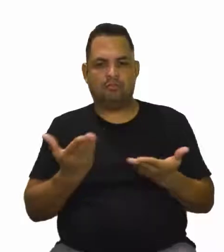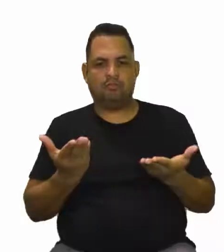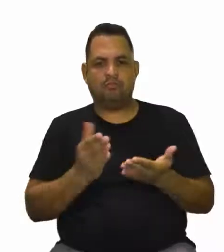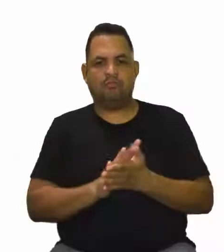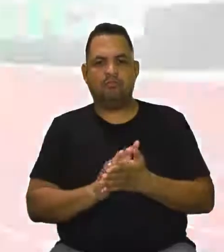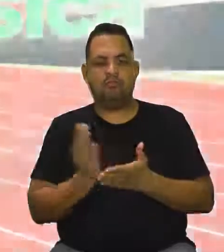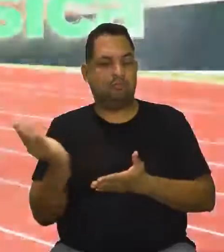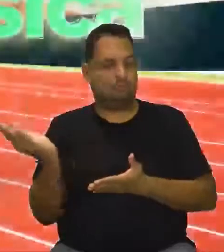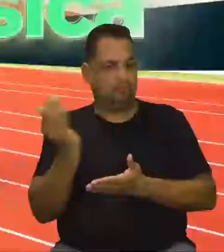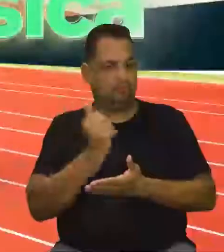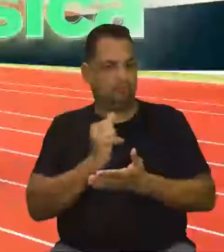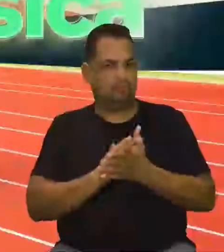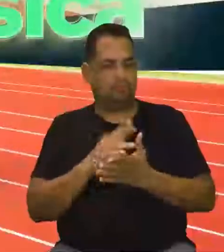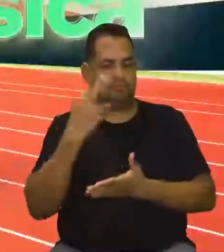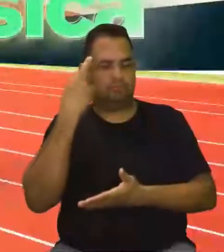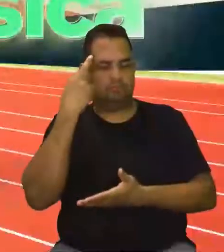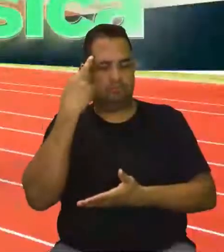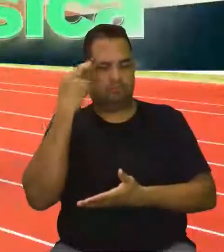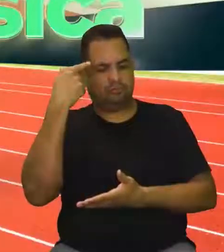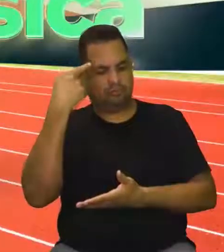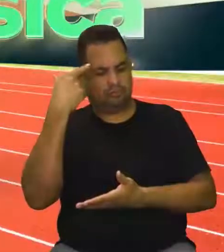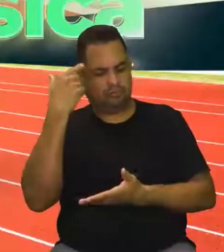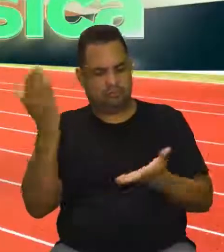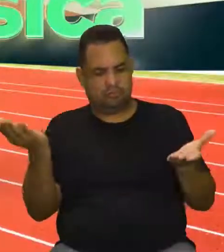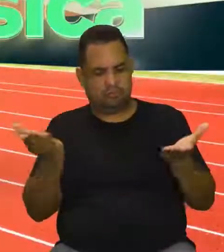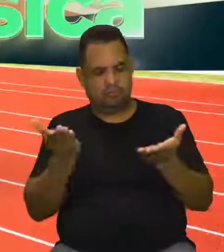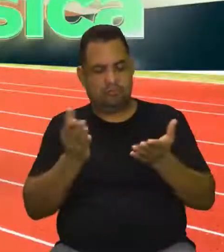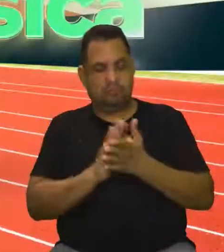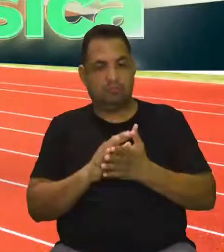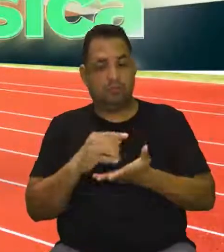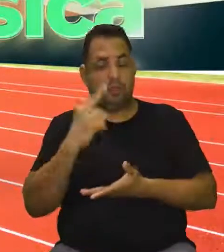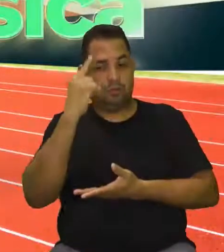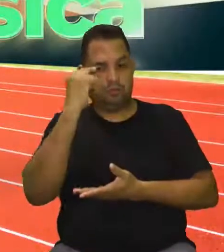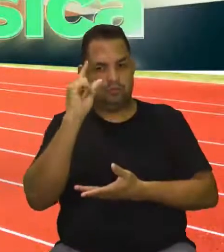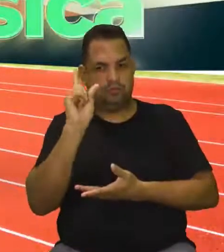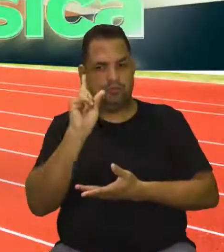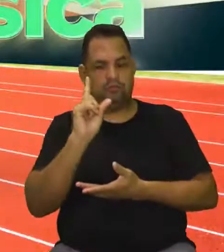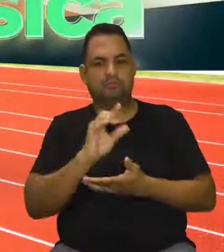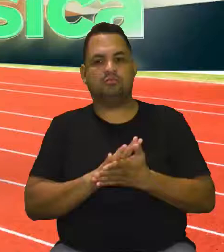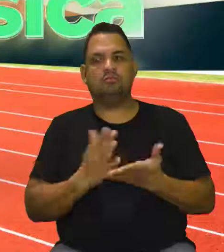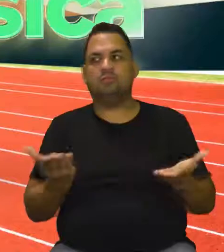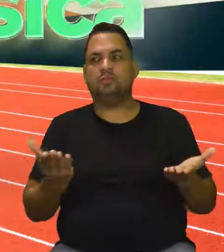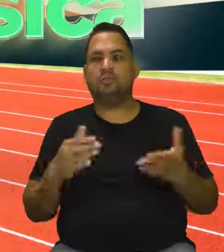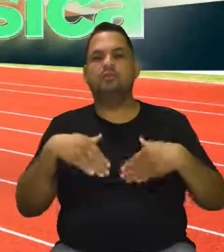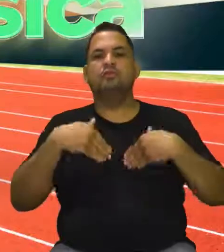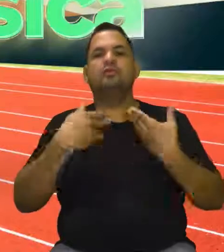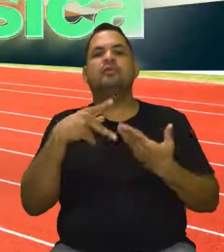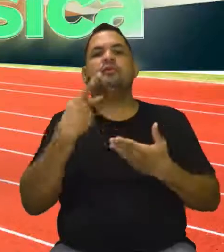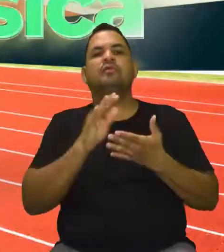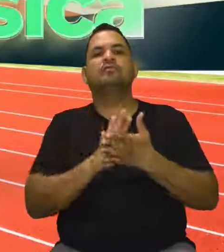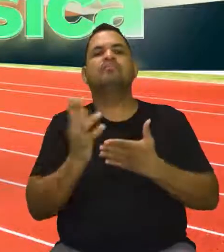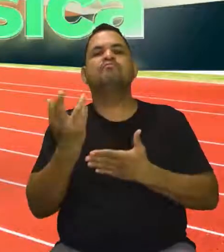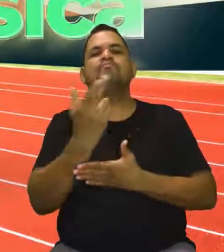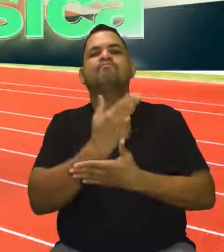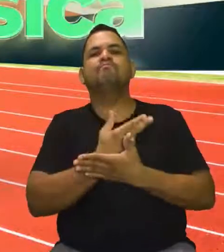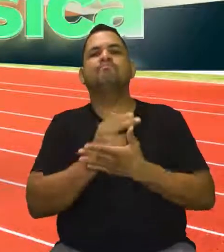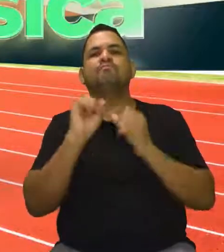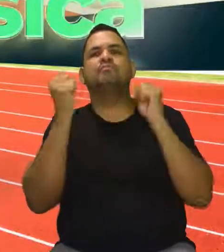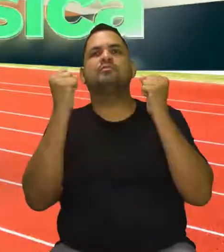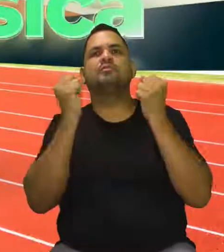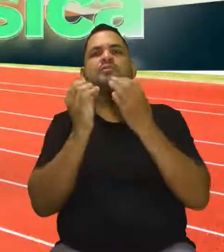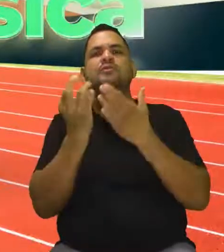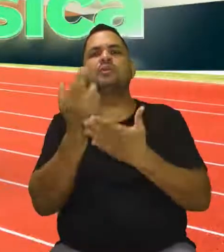venha aqui comigo. Então vamos refletir aqui comigo agora, sem piscar. Quando a gente fala de ginástica, o que vem na sua cabeça?